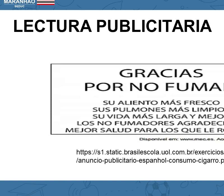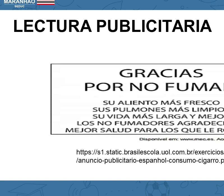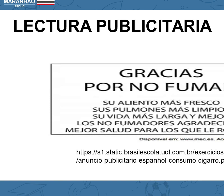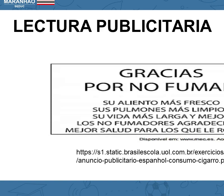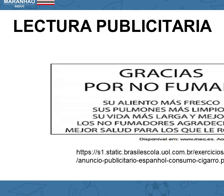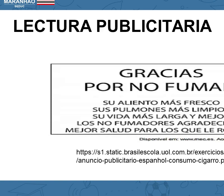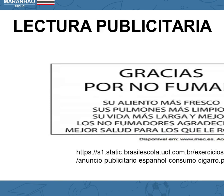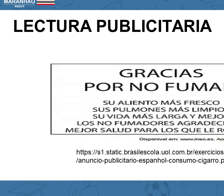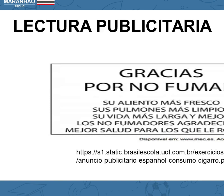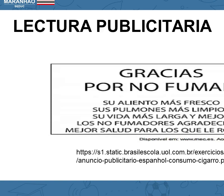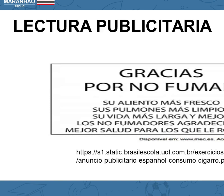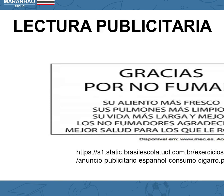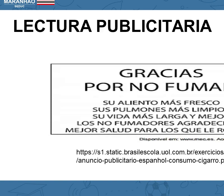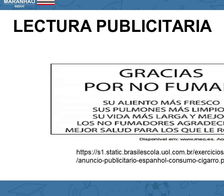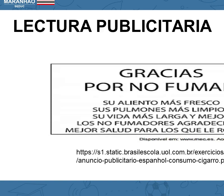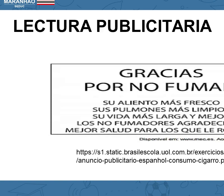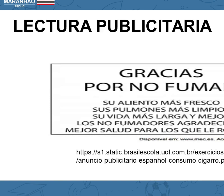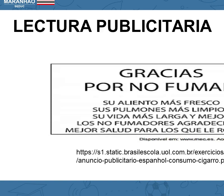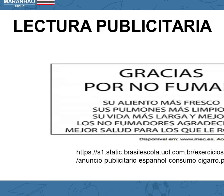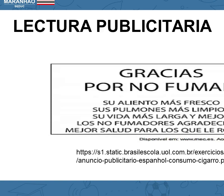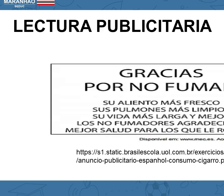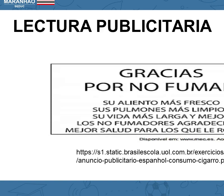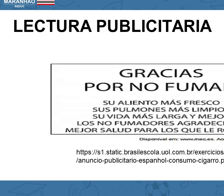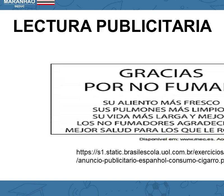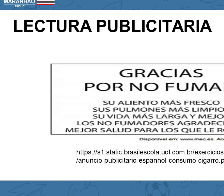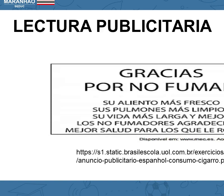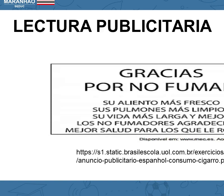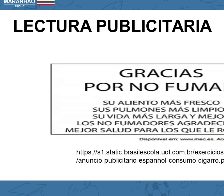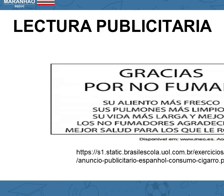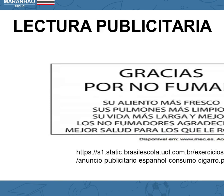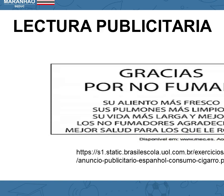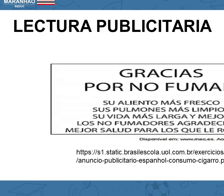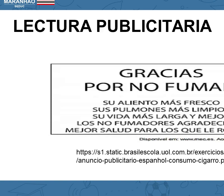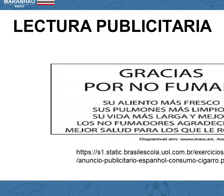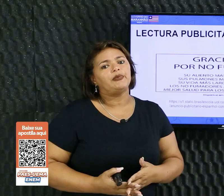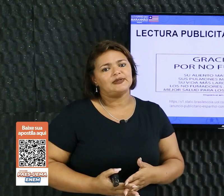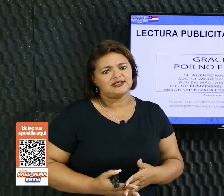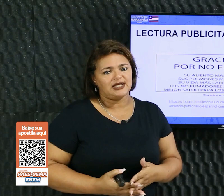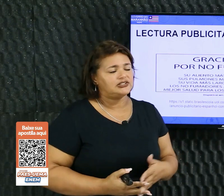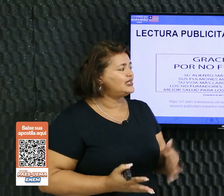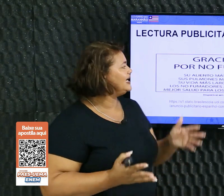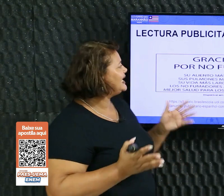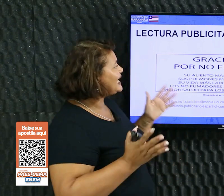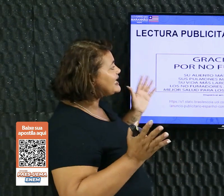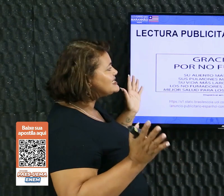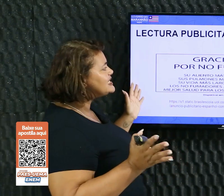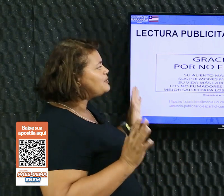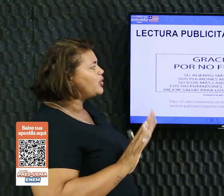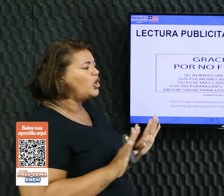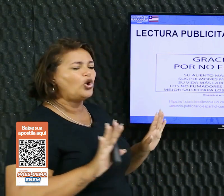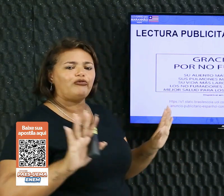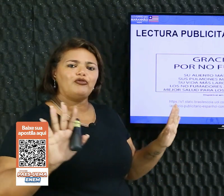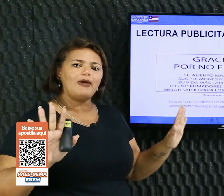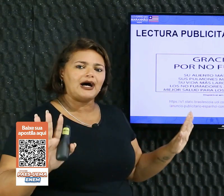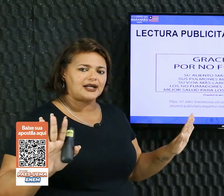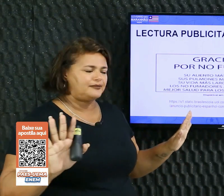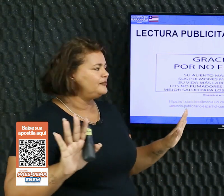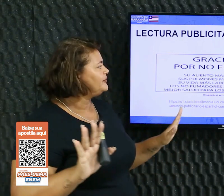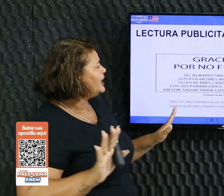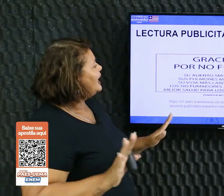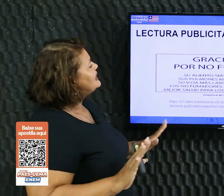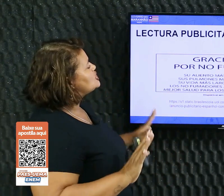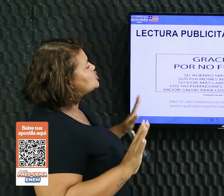Então, o que é uma leitura publicitária? O que é uma publicidade? Isso aqui é uma publicidade. Gracias por no